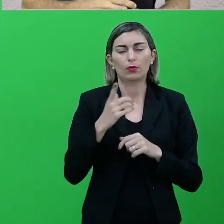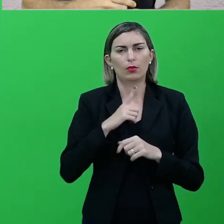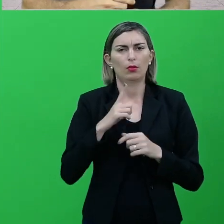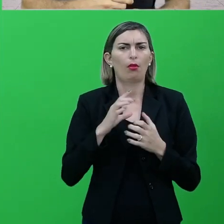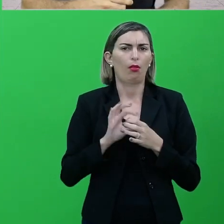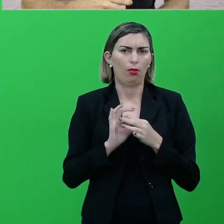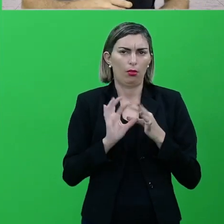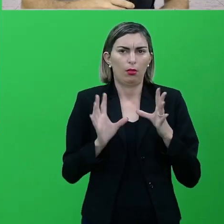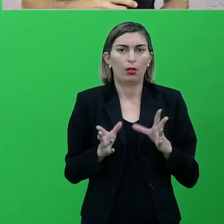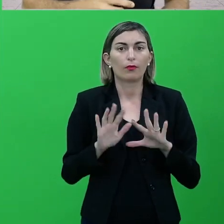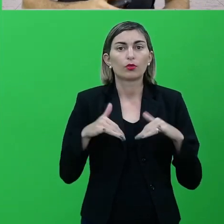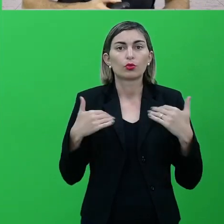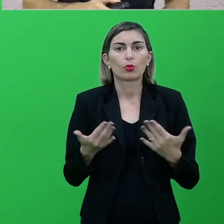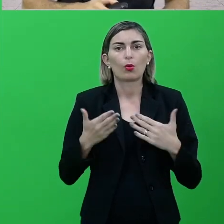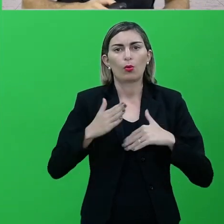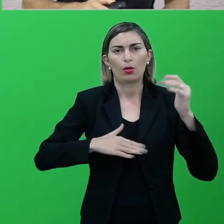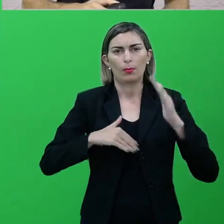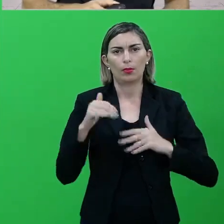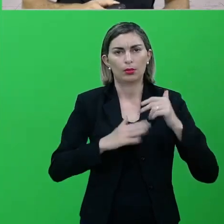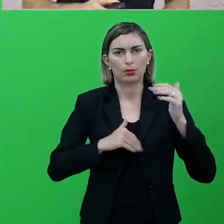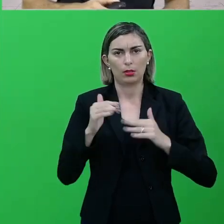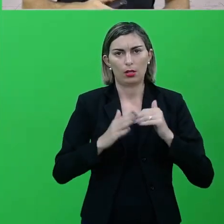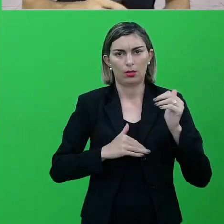disposição de vocês quais são essas capacidades.